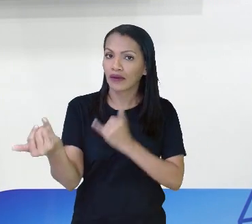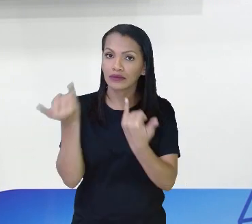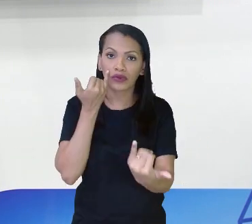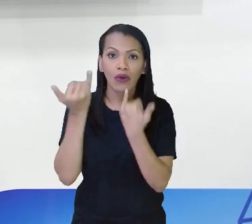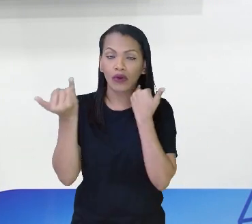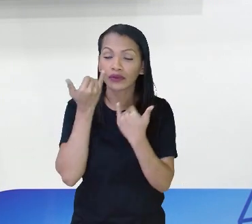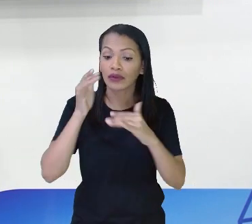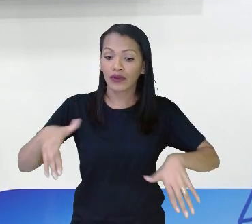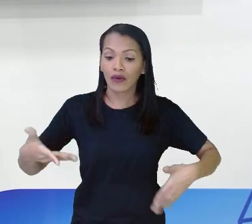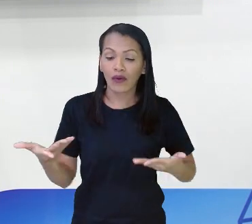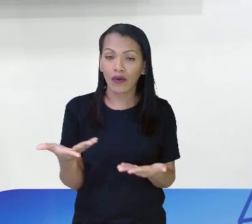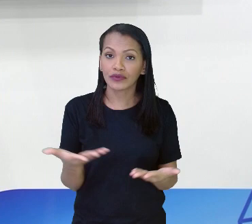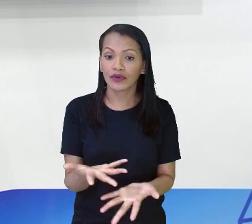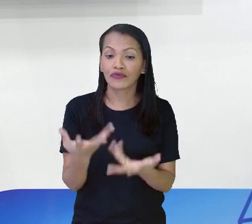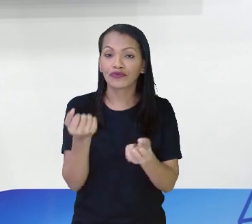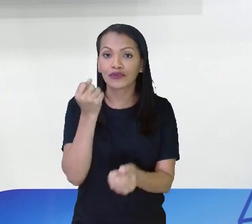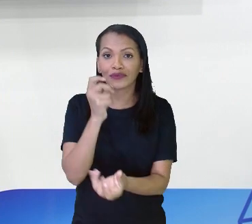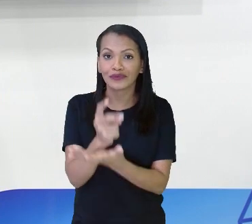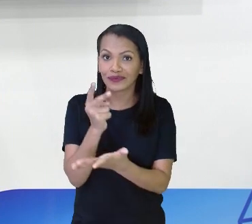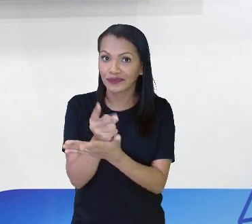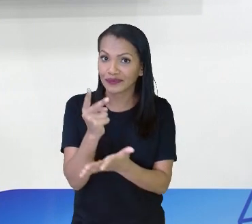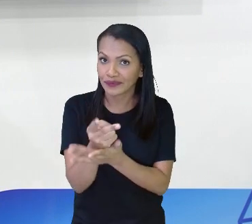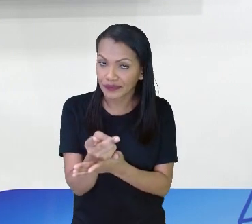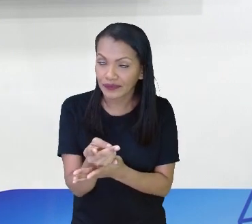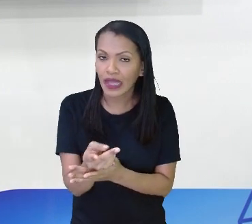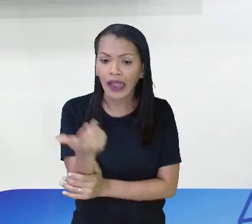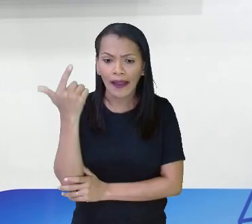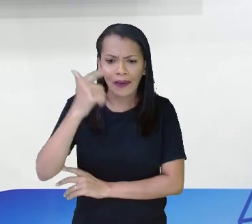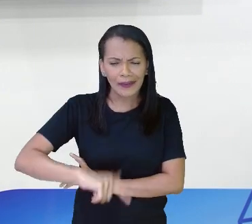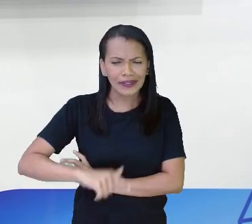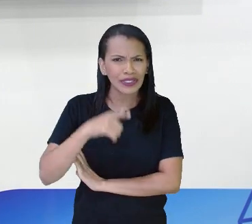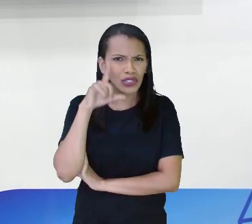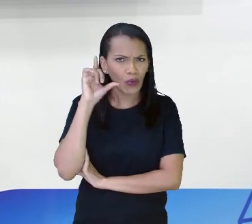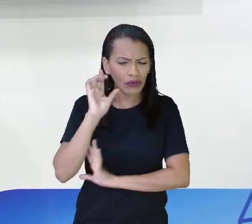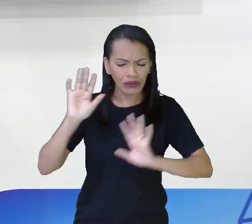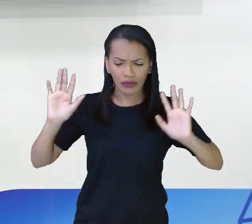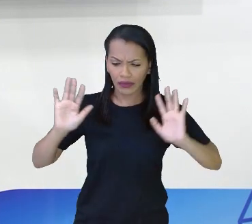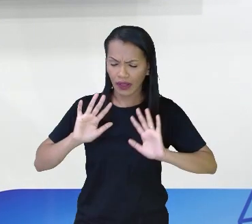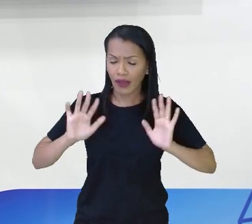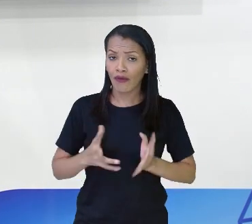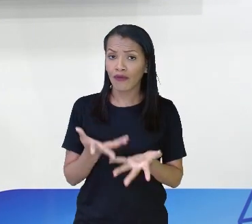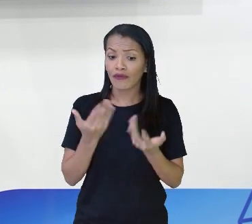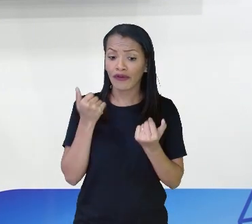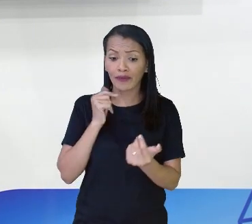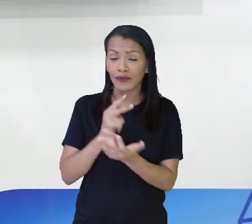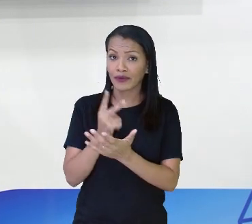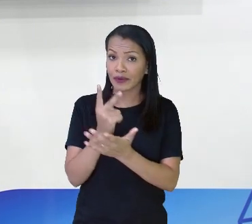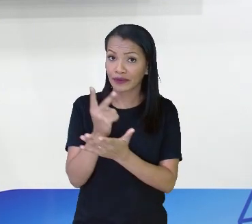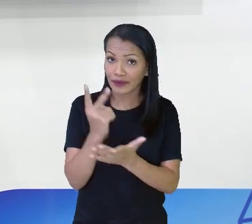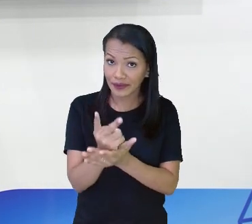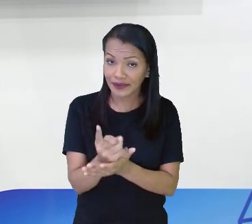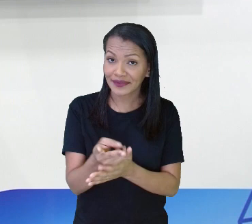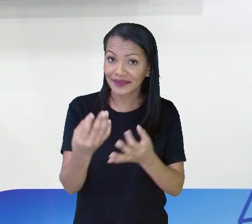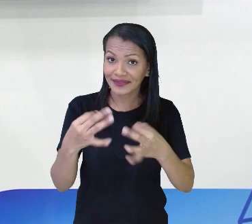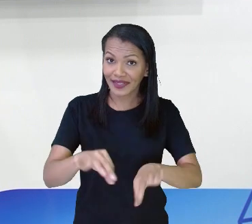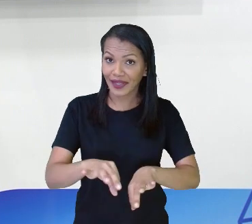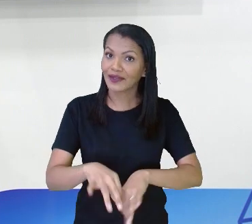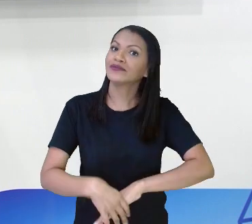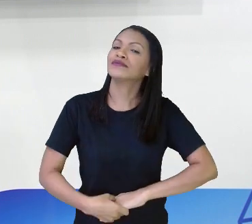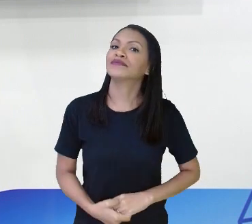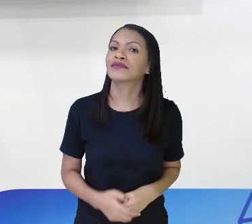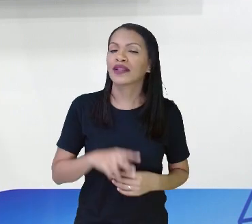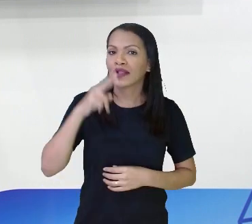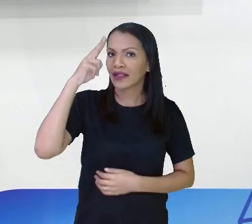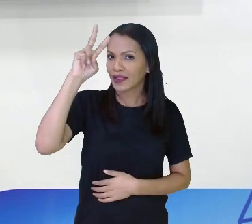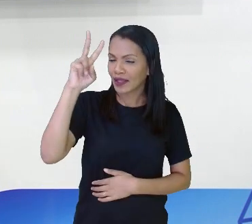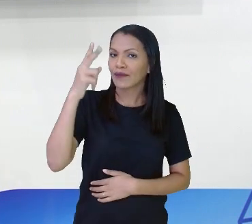notícia, e hoje vamos continuar. Não vamos repetir o que vimos ontem, não. Vamos dar continuidade, tá certo?